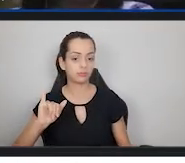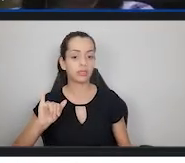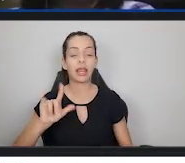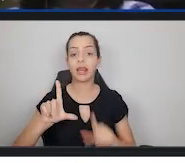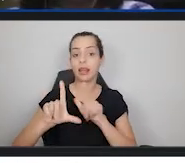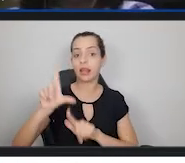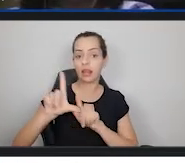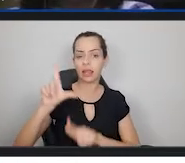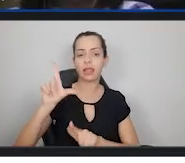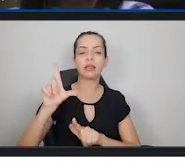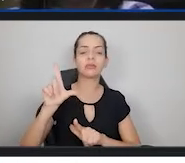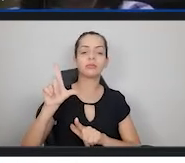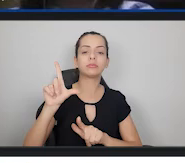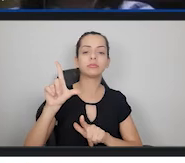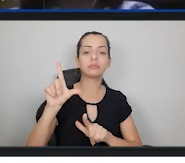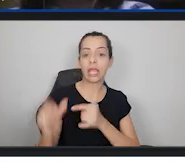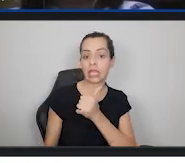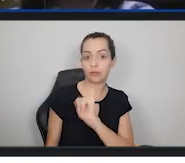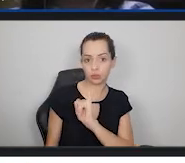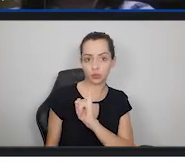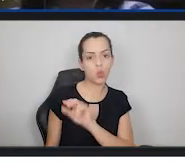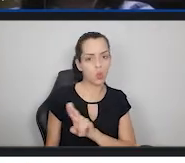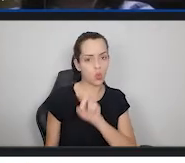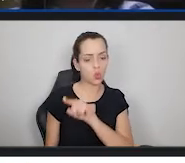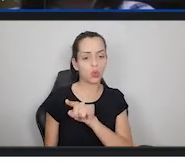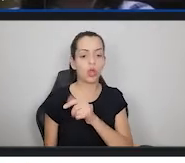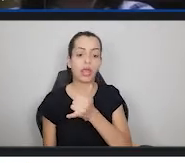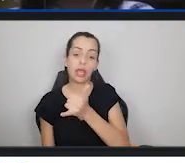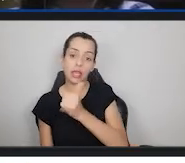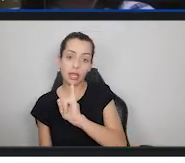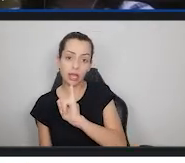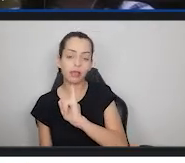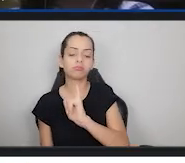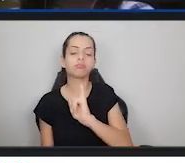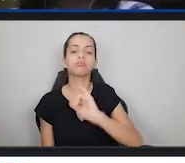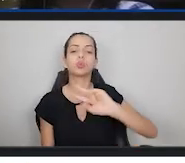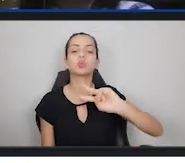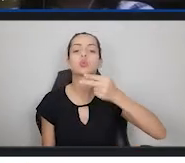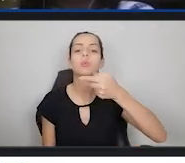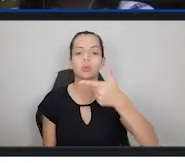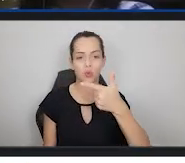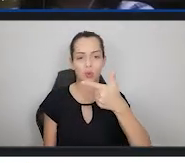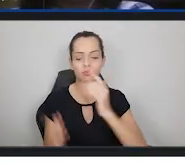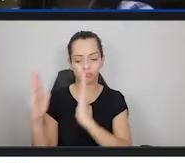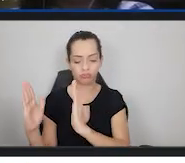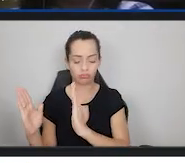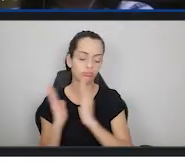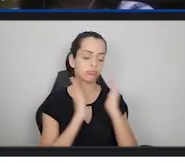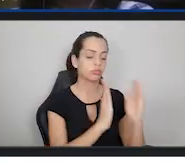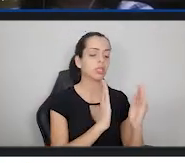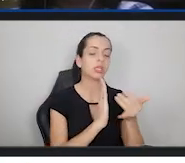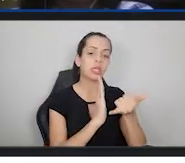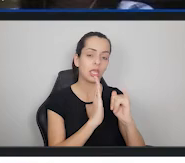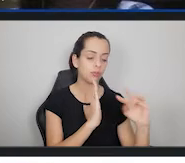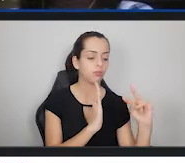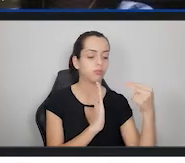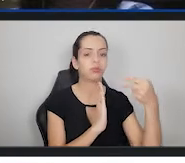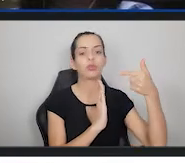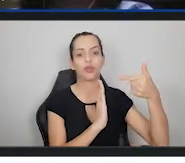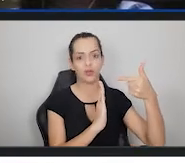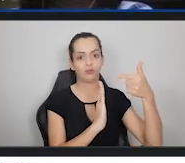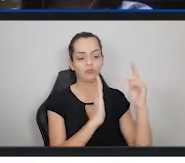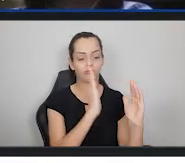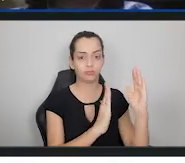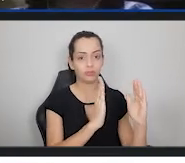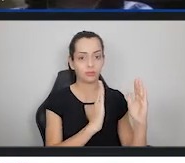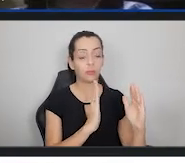tá? Esse modelo é um modelo clássico de linha que a gente chama de modelo π. Normalmente a admitância é representada pela